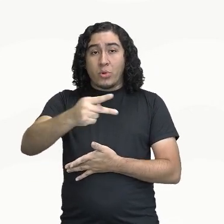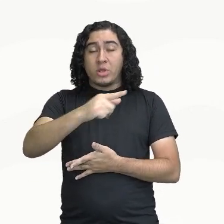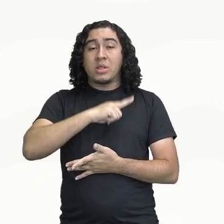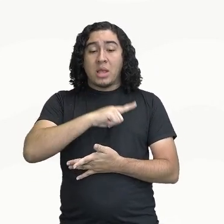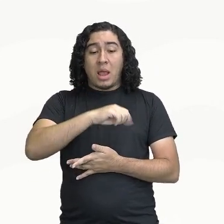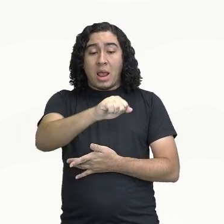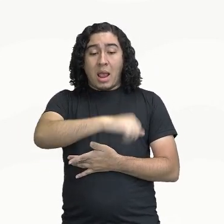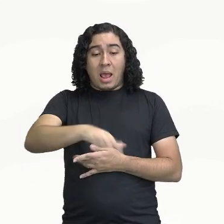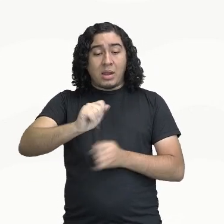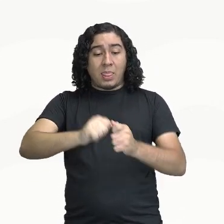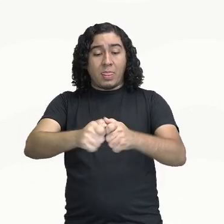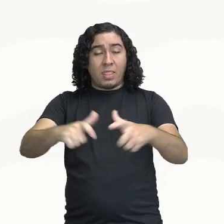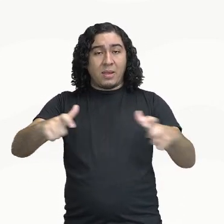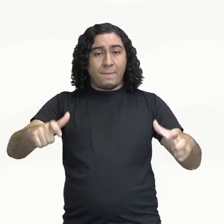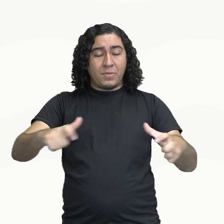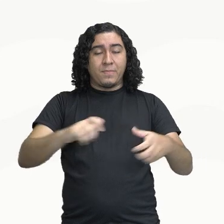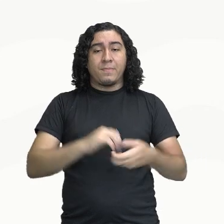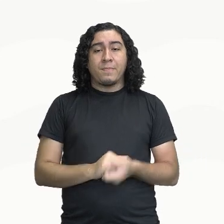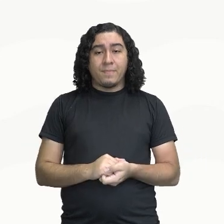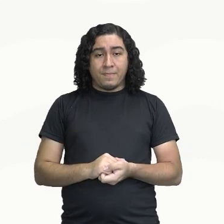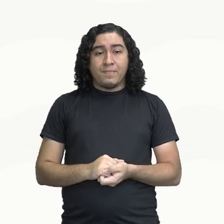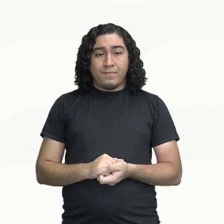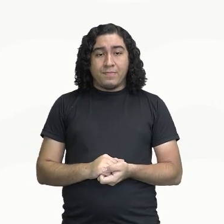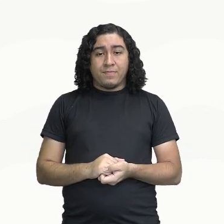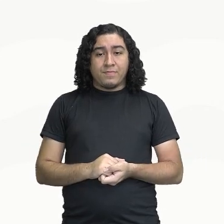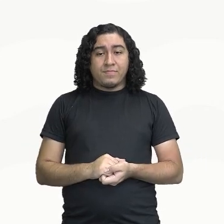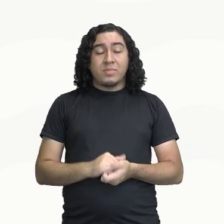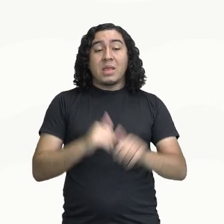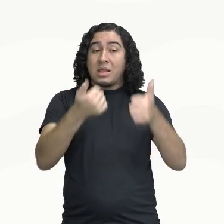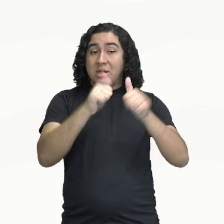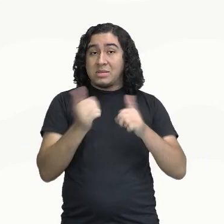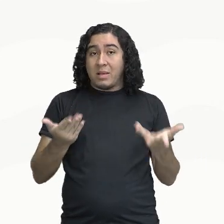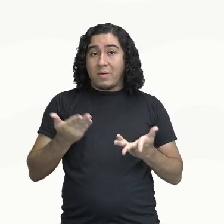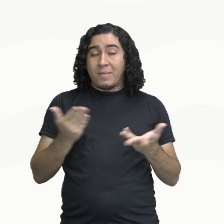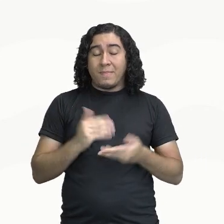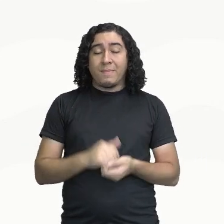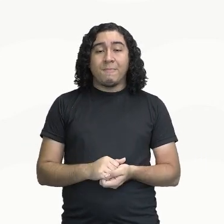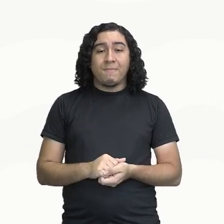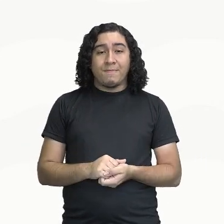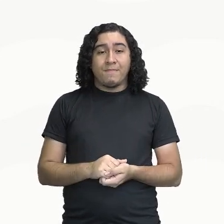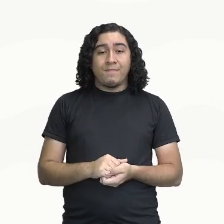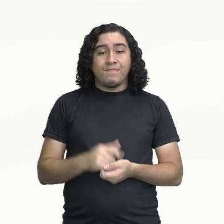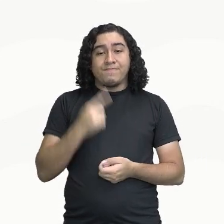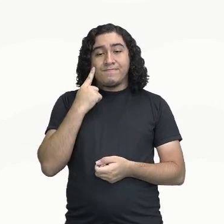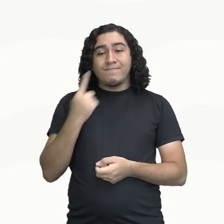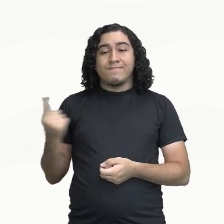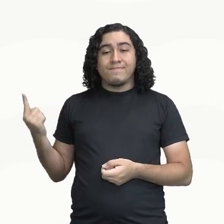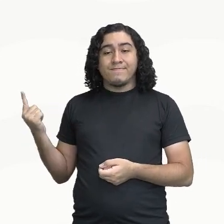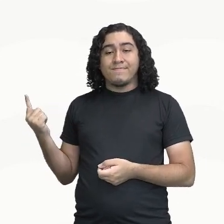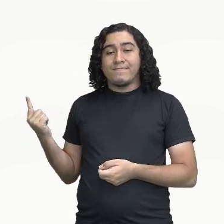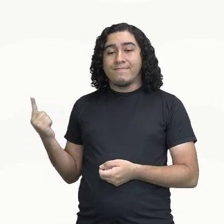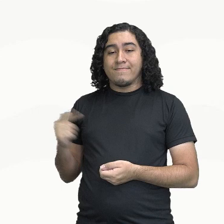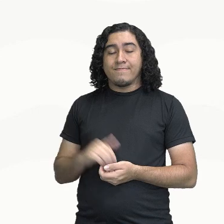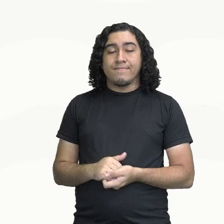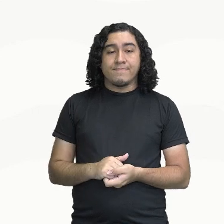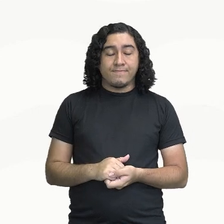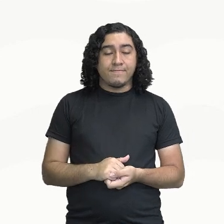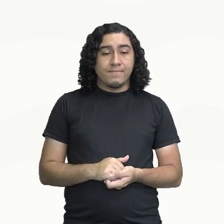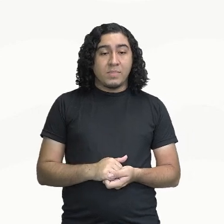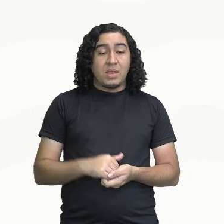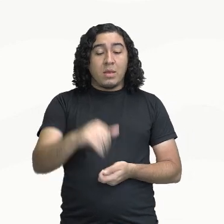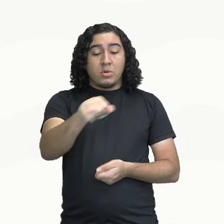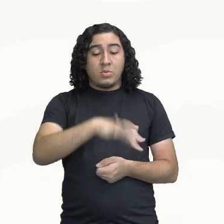de 2008 a 2013. Vamos analisar esse gráfico? Observem aí, ó. Esse é o gráfico da